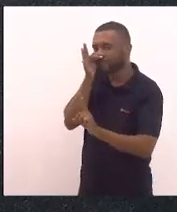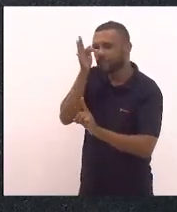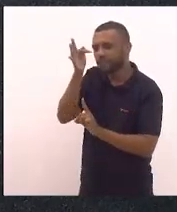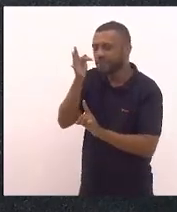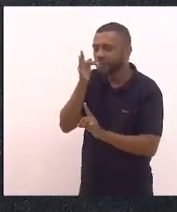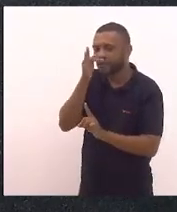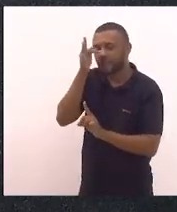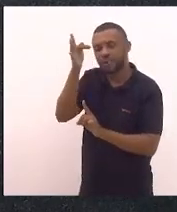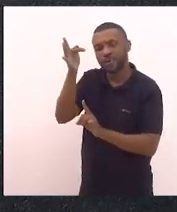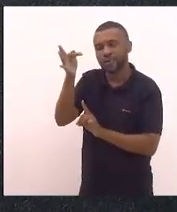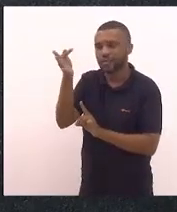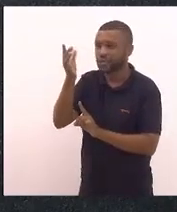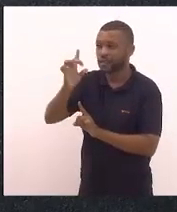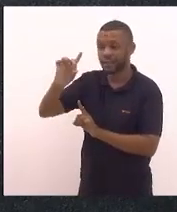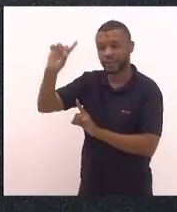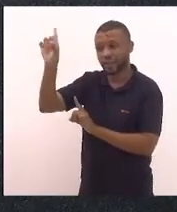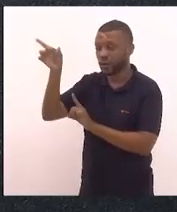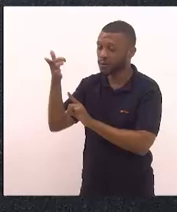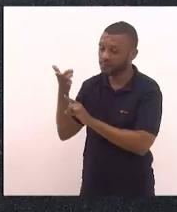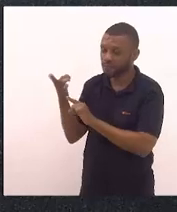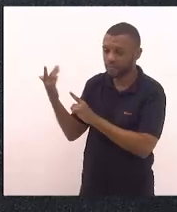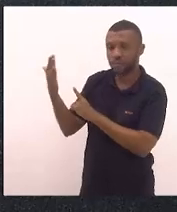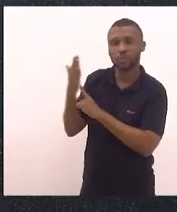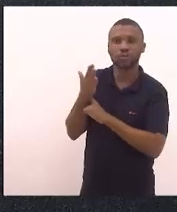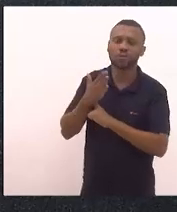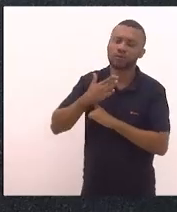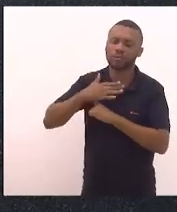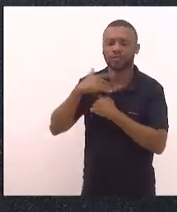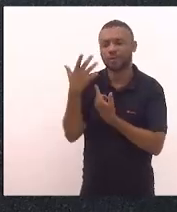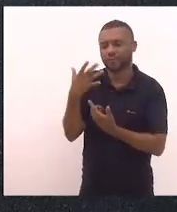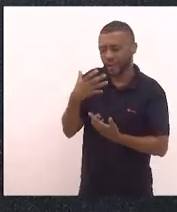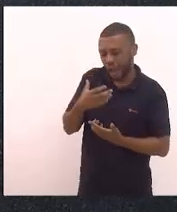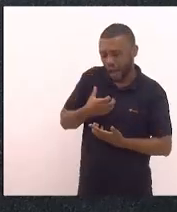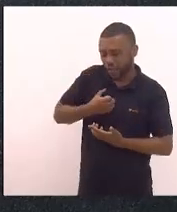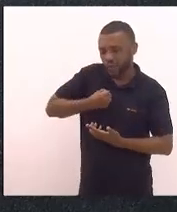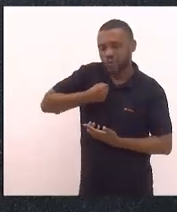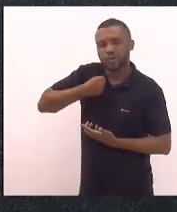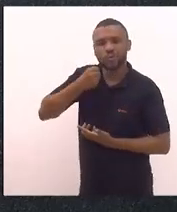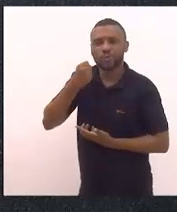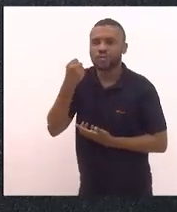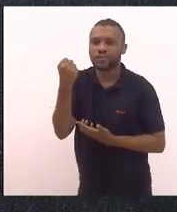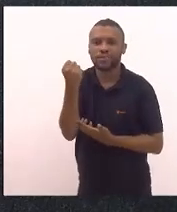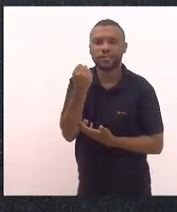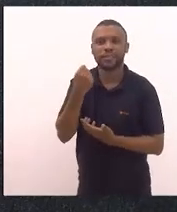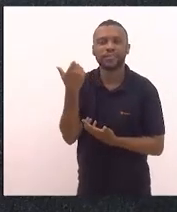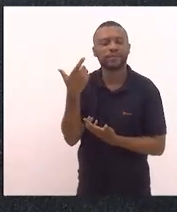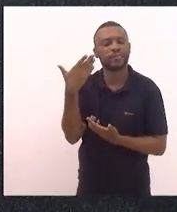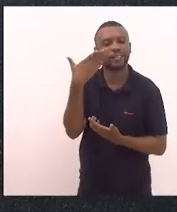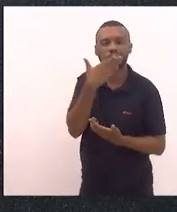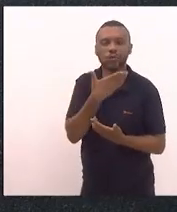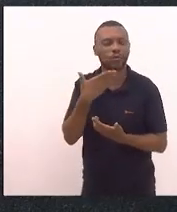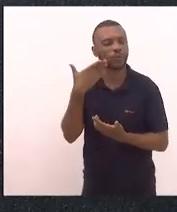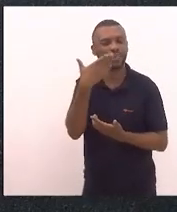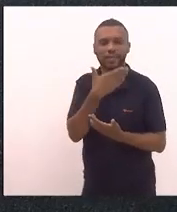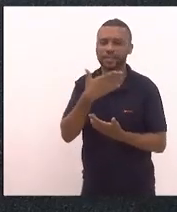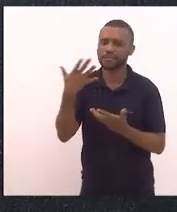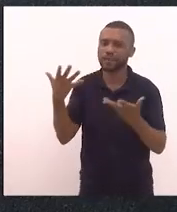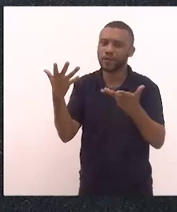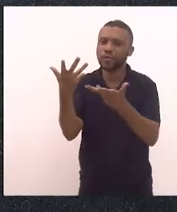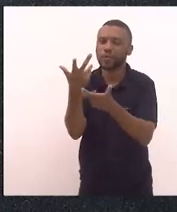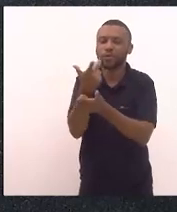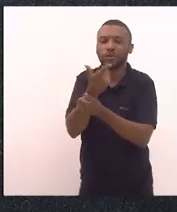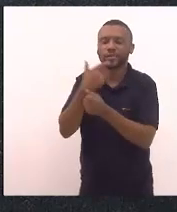por Deus. Vê se me arrancas esse odor de resedar. Sangra